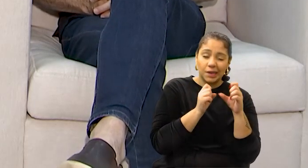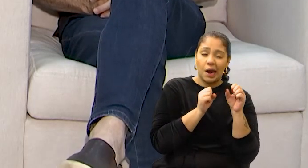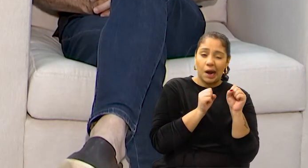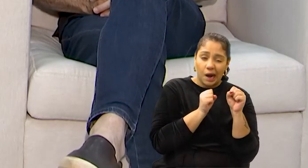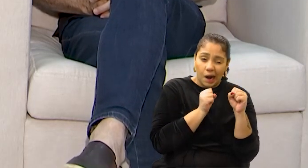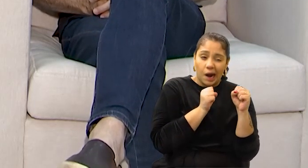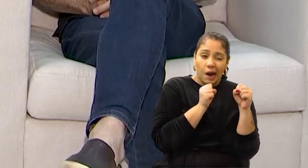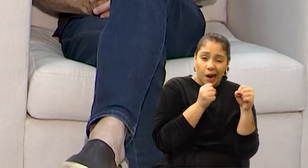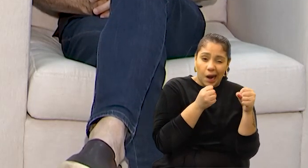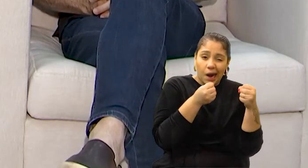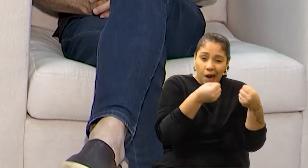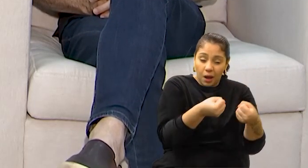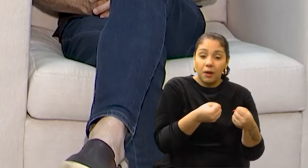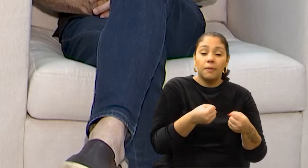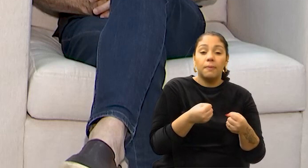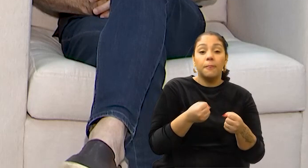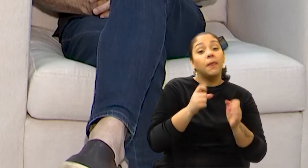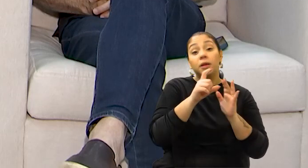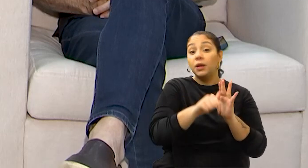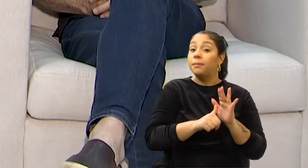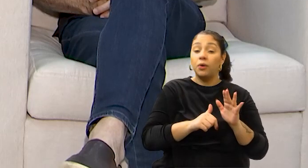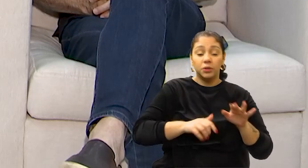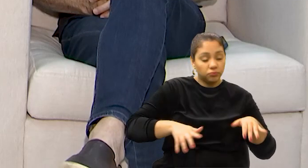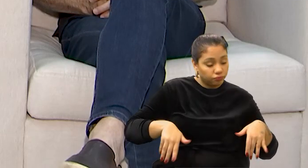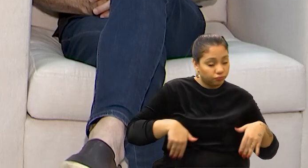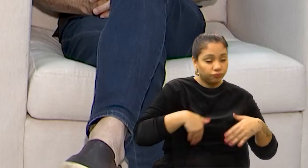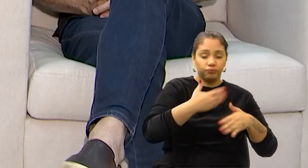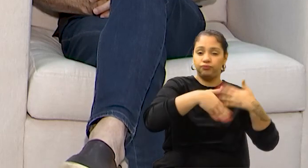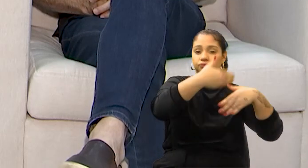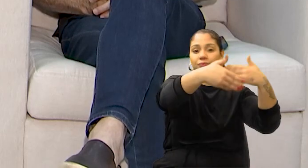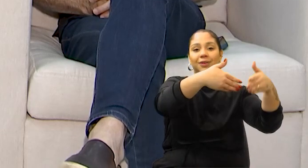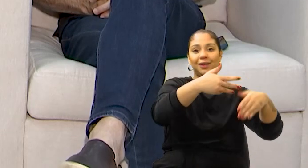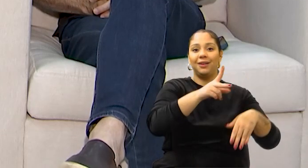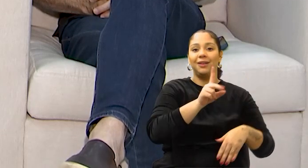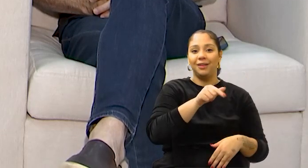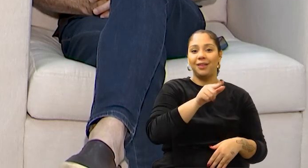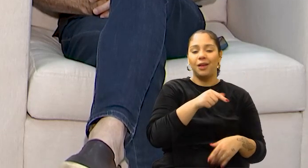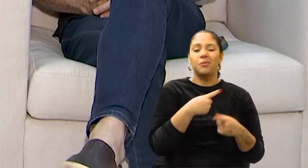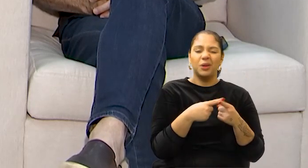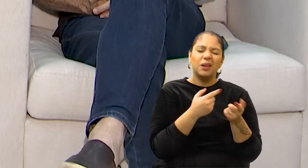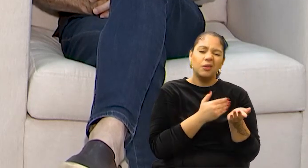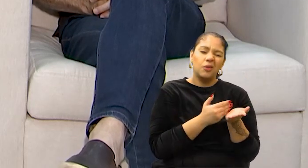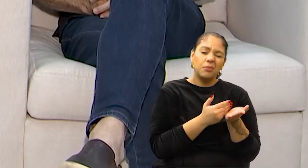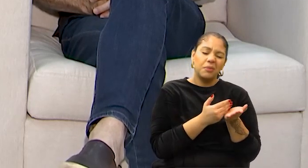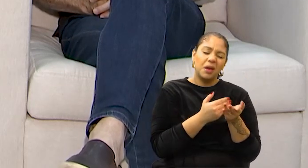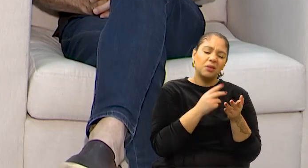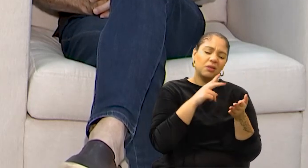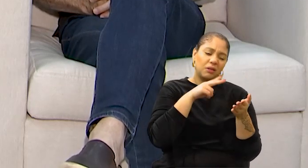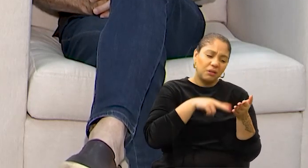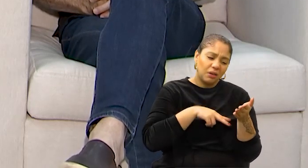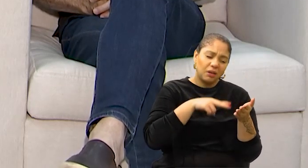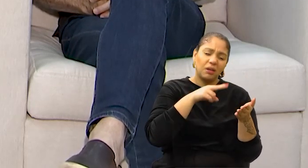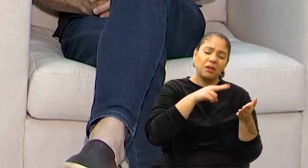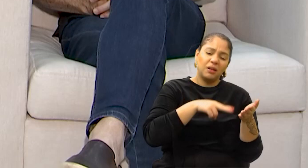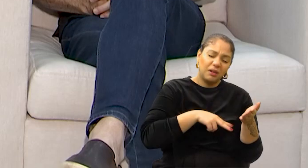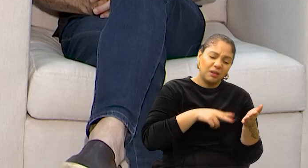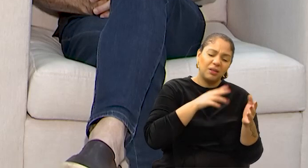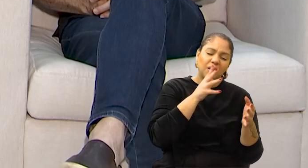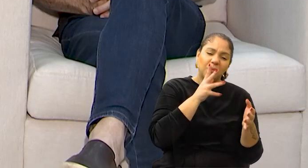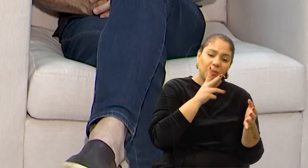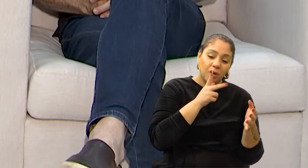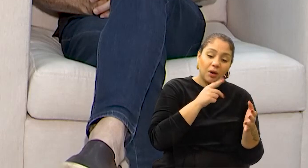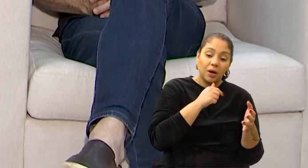enferrujado é natural depois que pega o embalo né Professor antes você demora para ler o livro